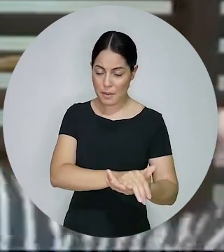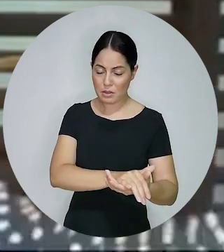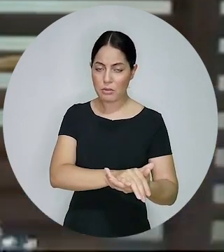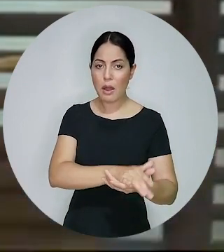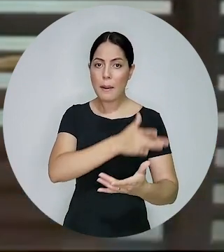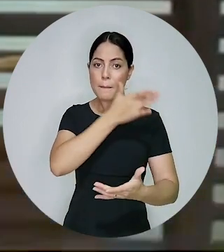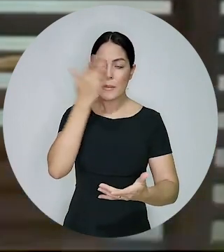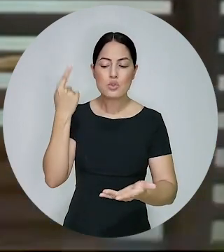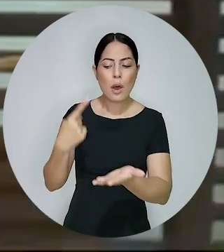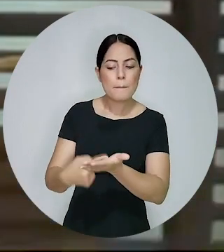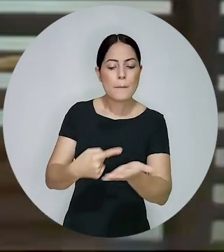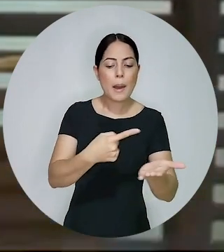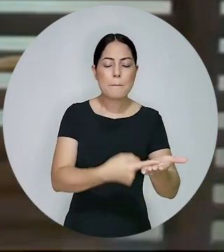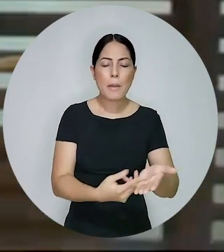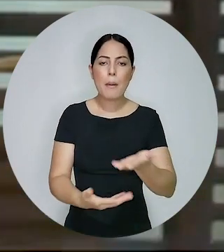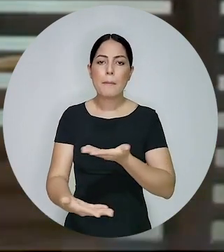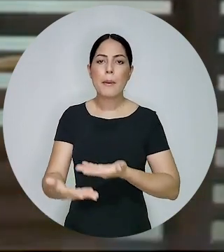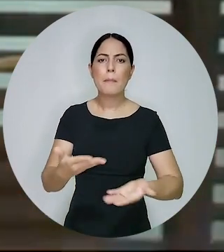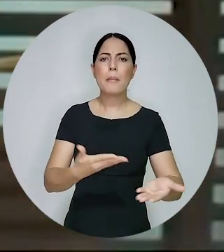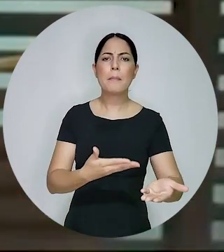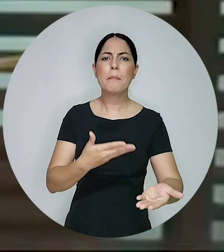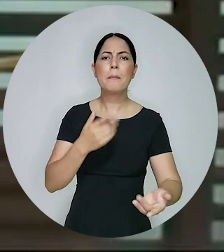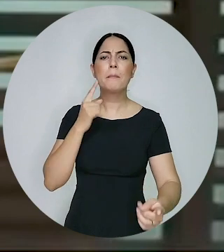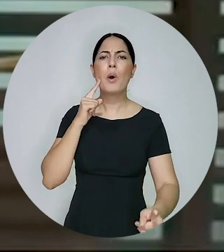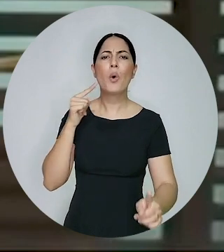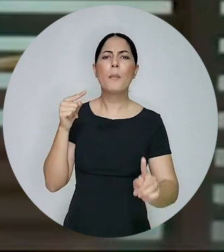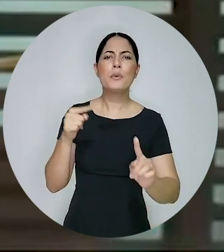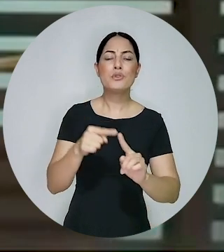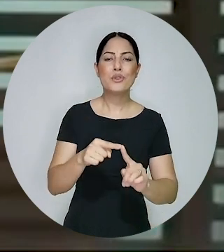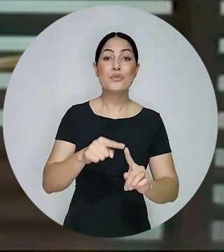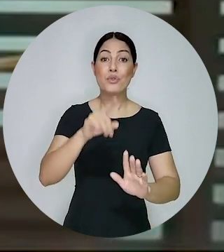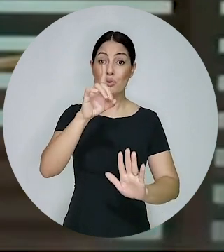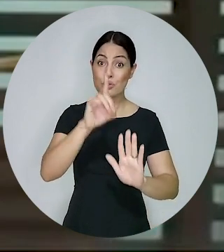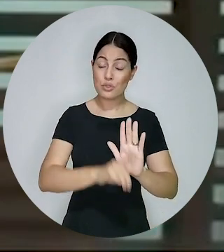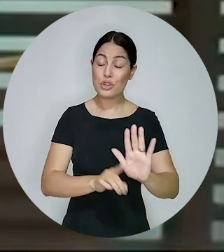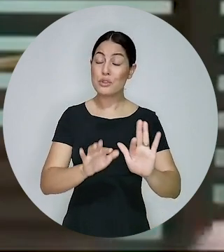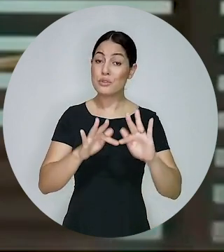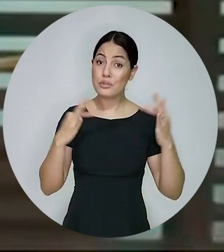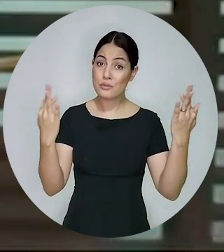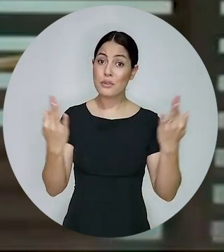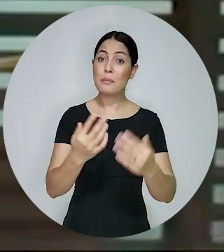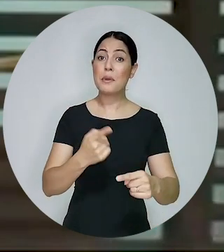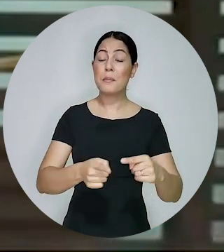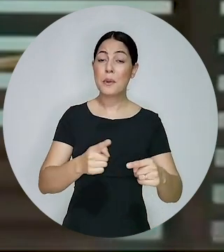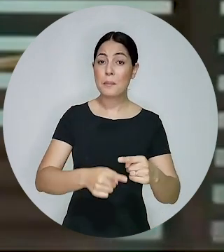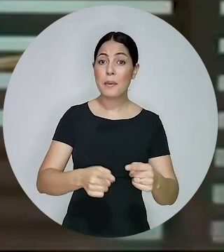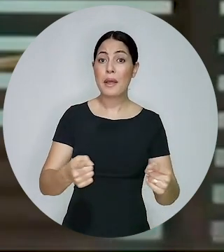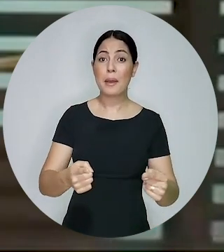gente prevenir litígios, né, da gente prevenir conflitos no direito de família,